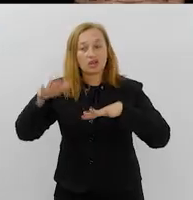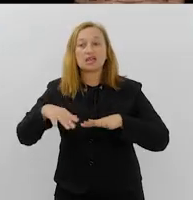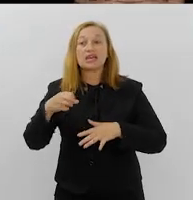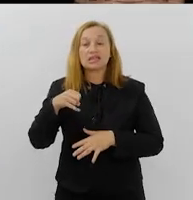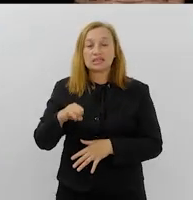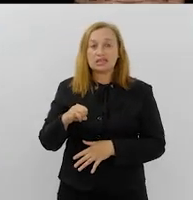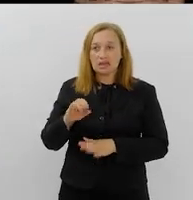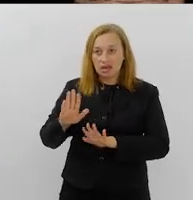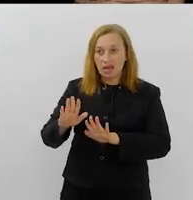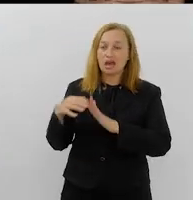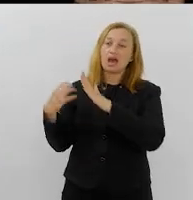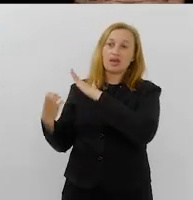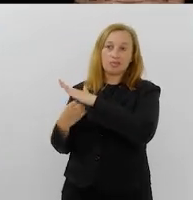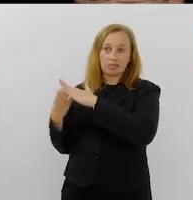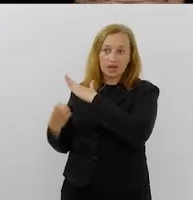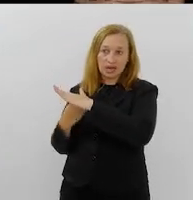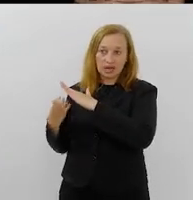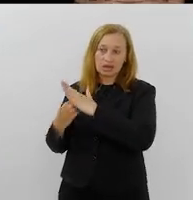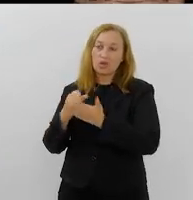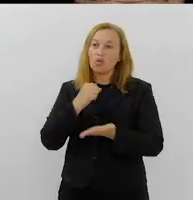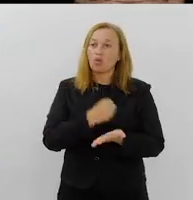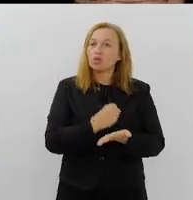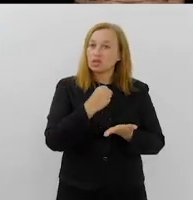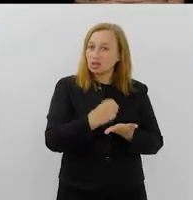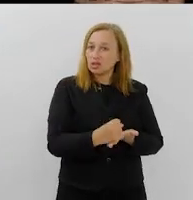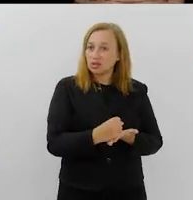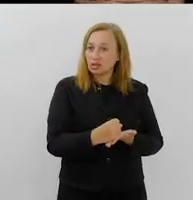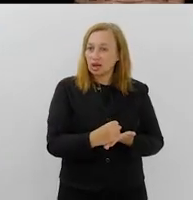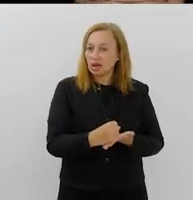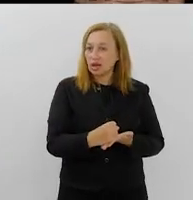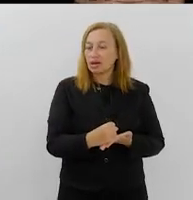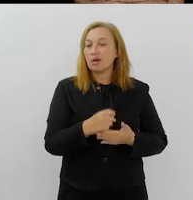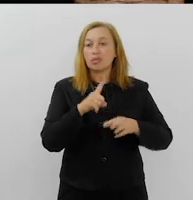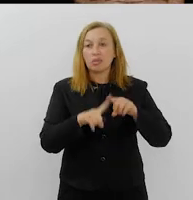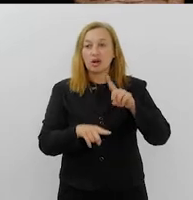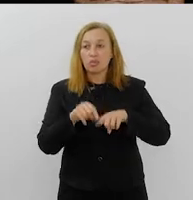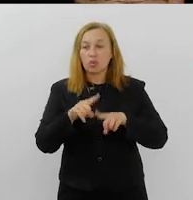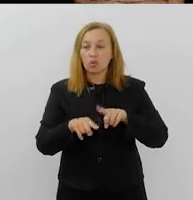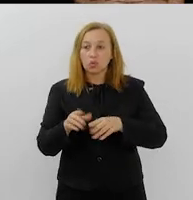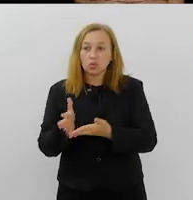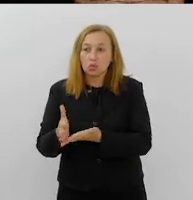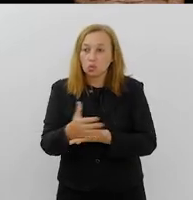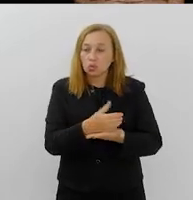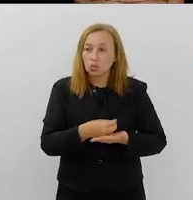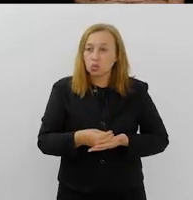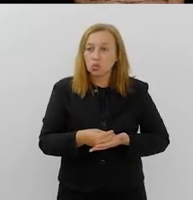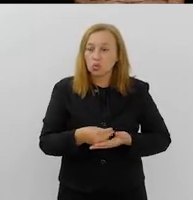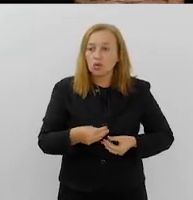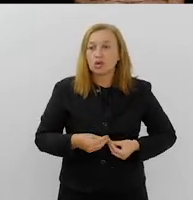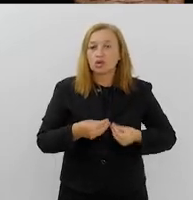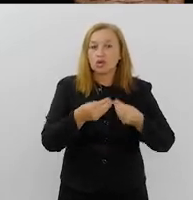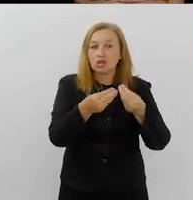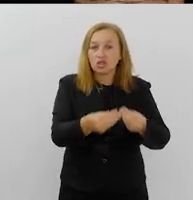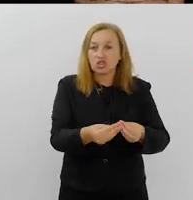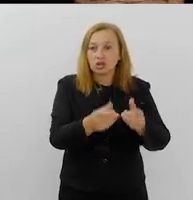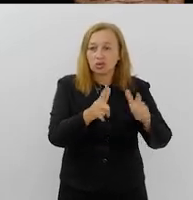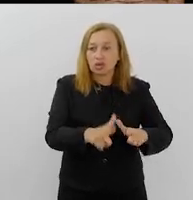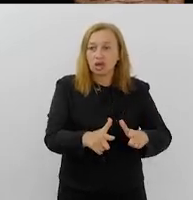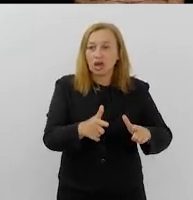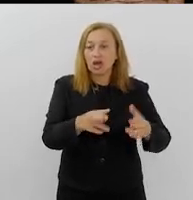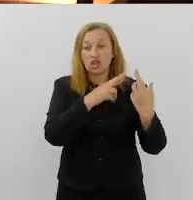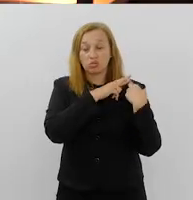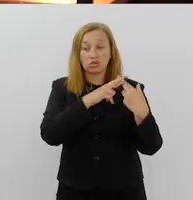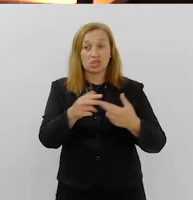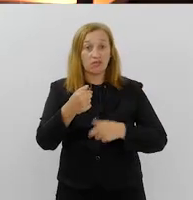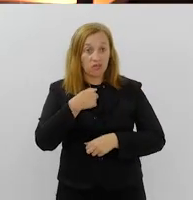lá. Se a empresa se te contratou para transportar esse alimento para ela, você é